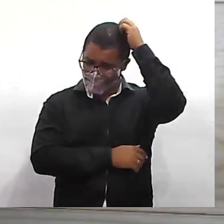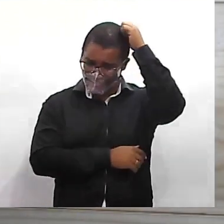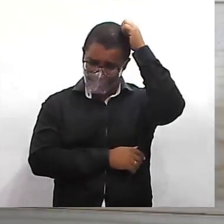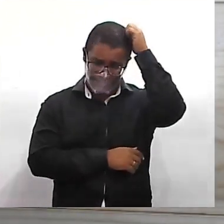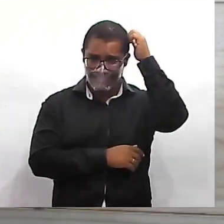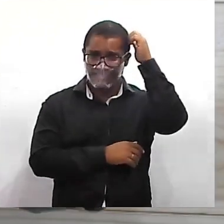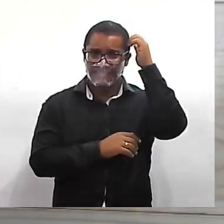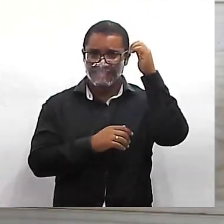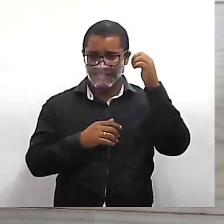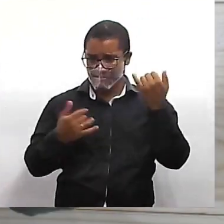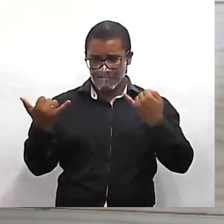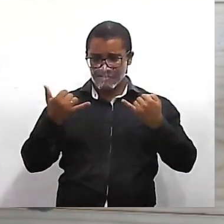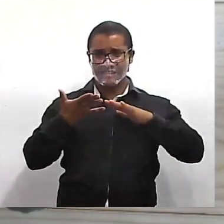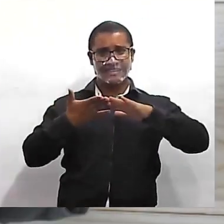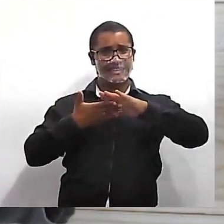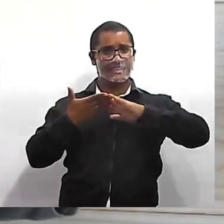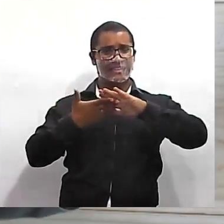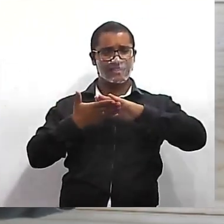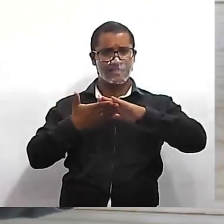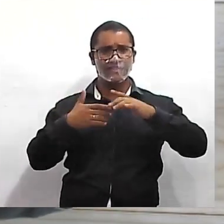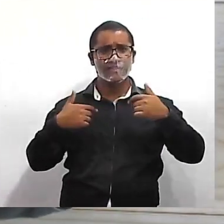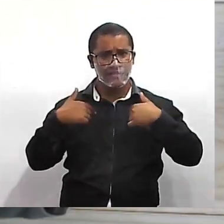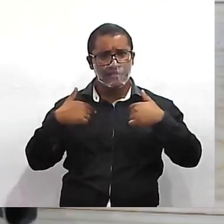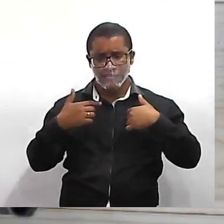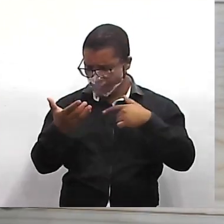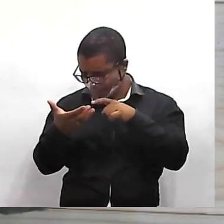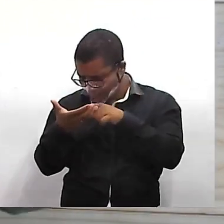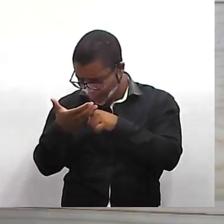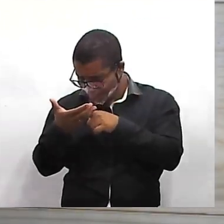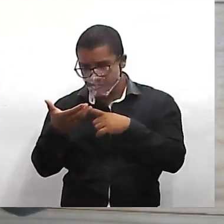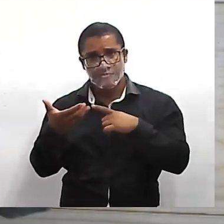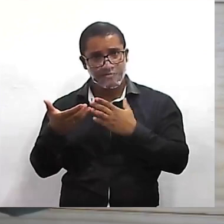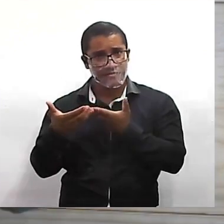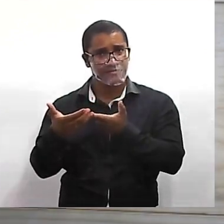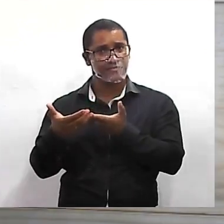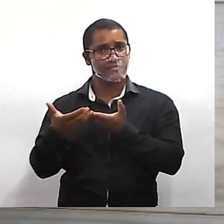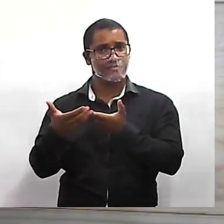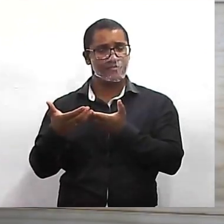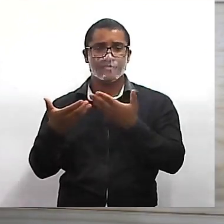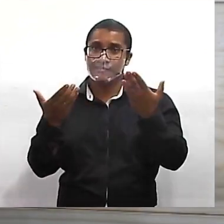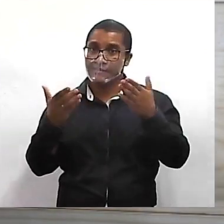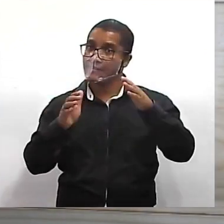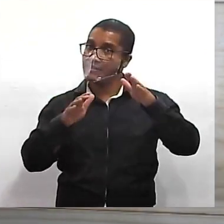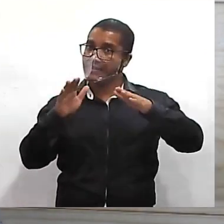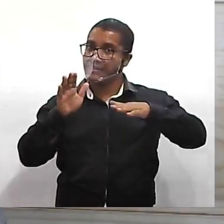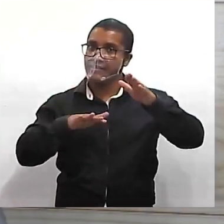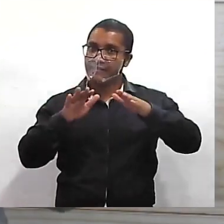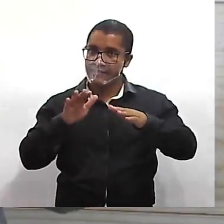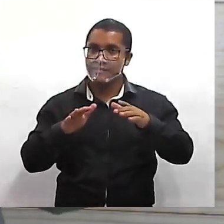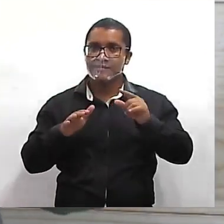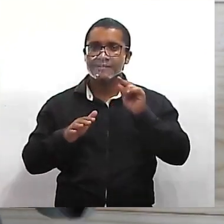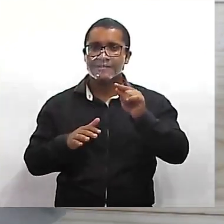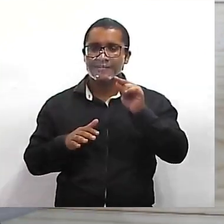uma informação literalmente na palma da minha mão, mas às vezes a gente se acomoda e cruza os